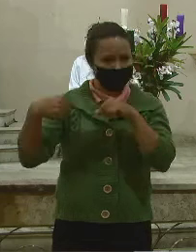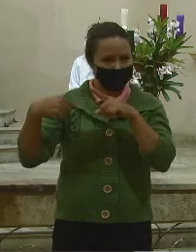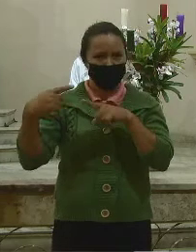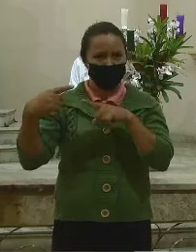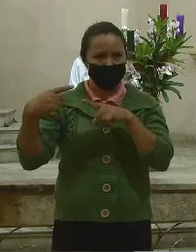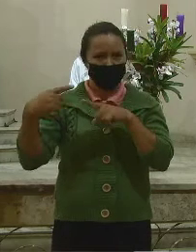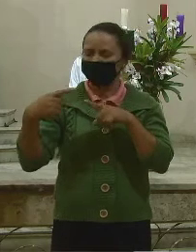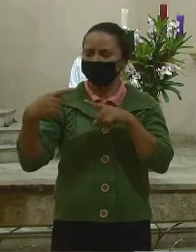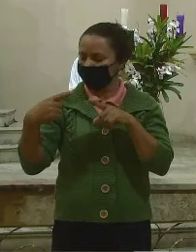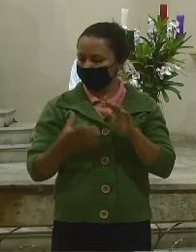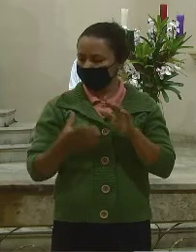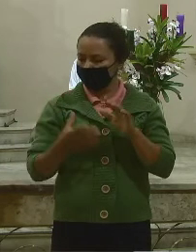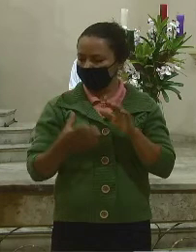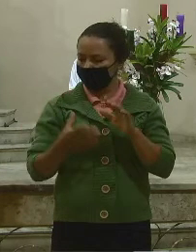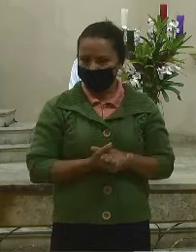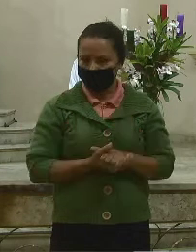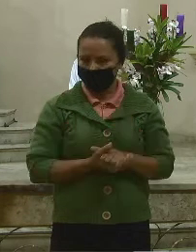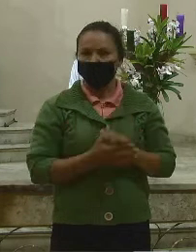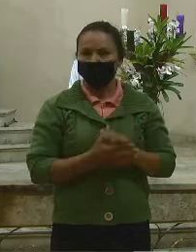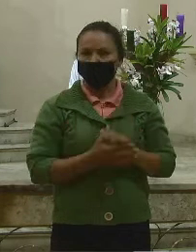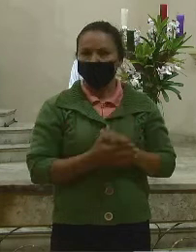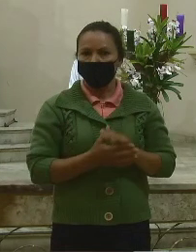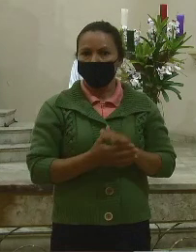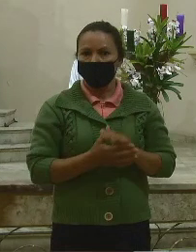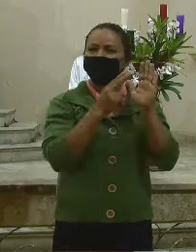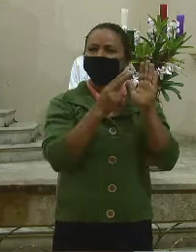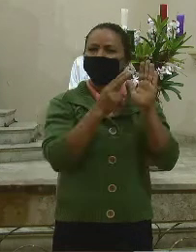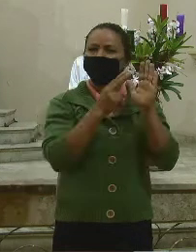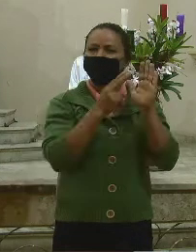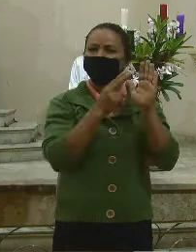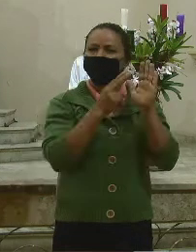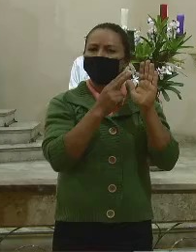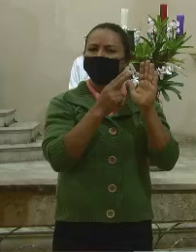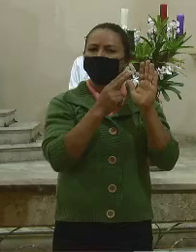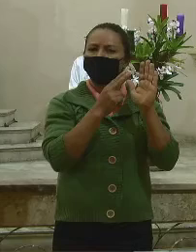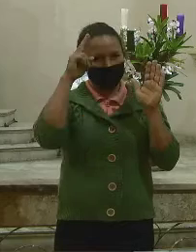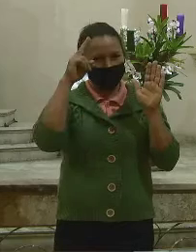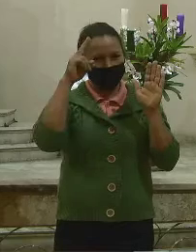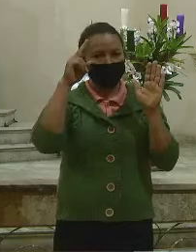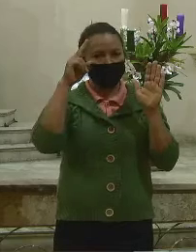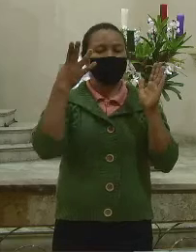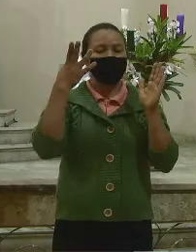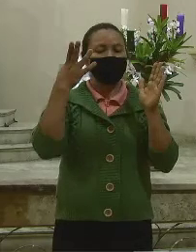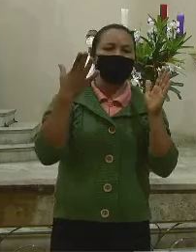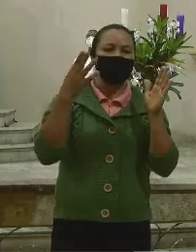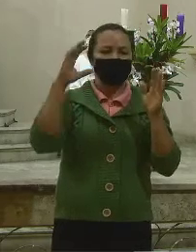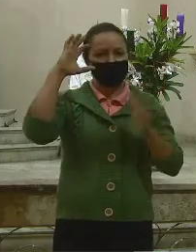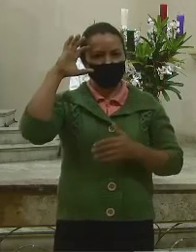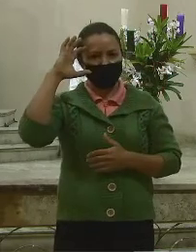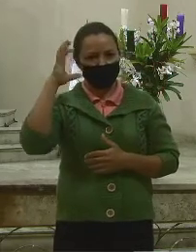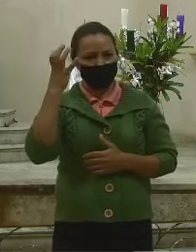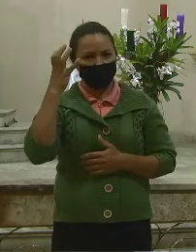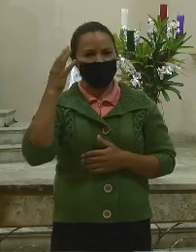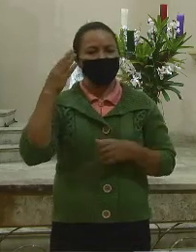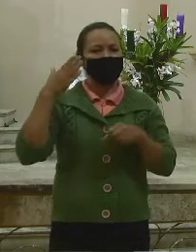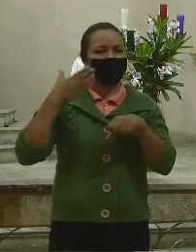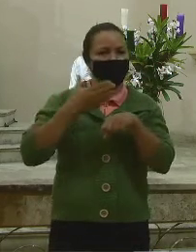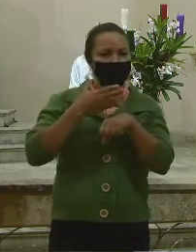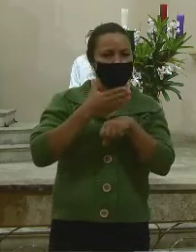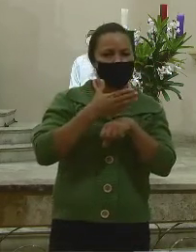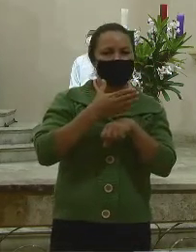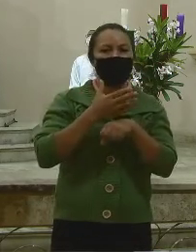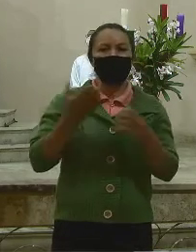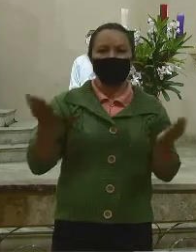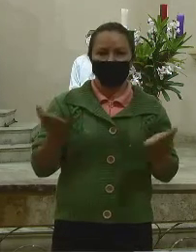daqueles nomes, vamos lembrando de histórias que passaram e fazem parte do